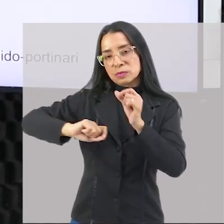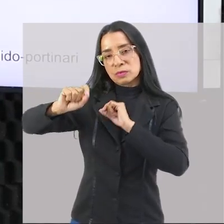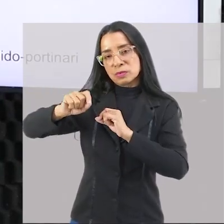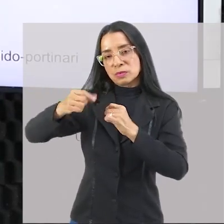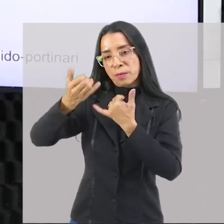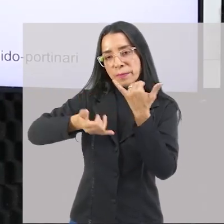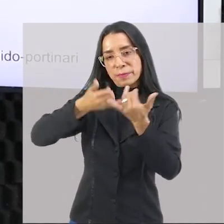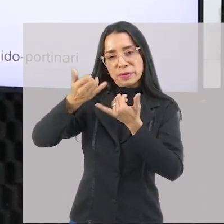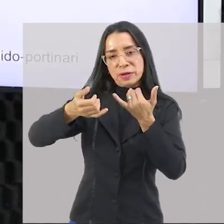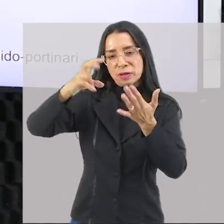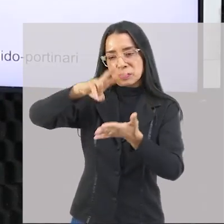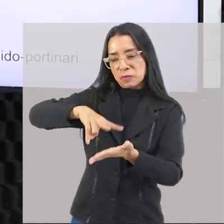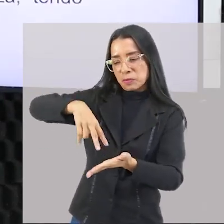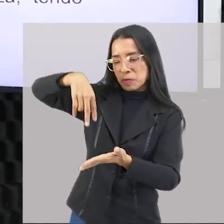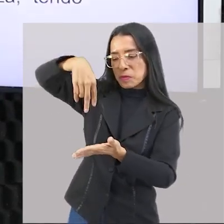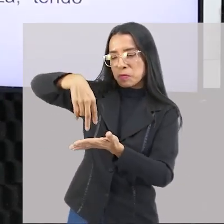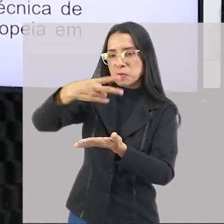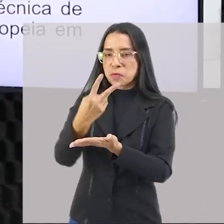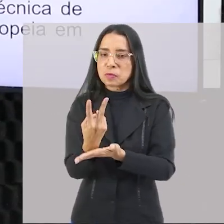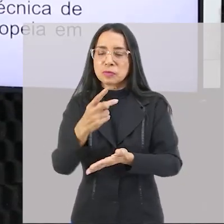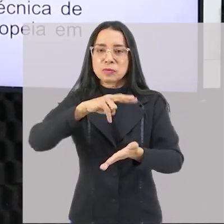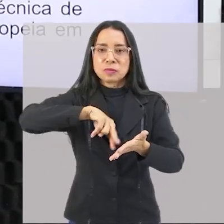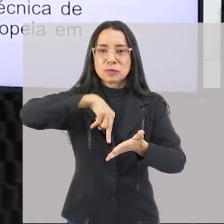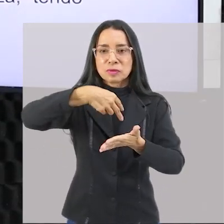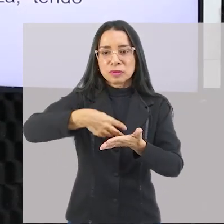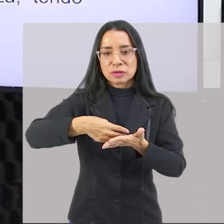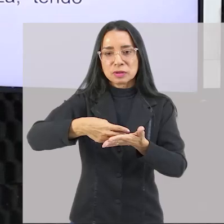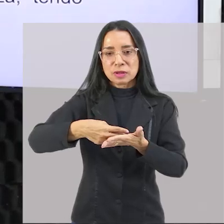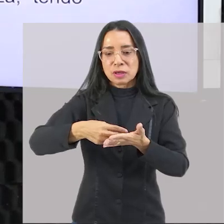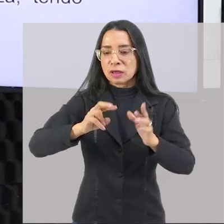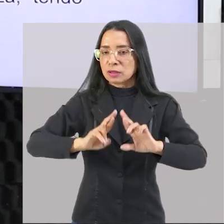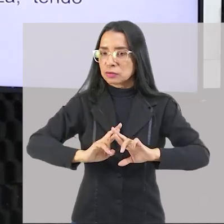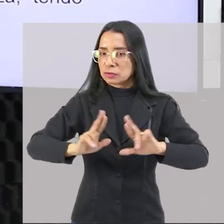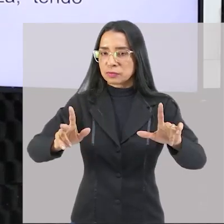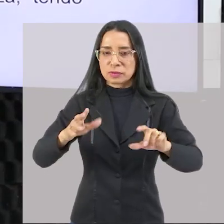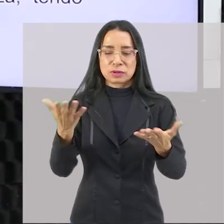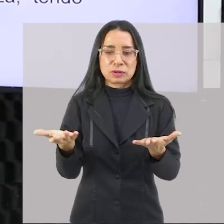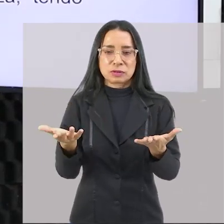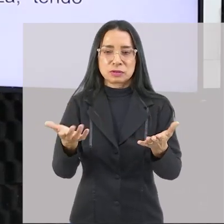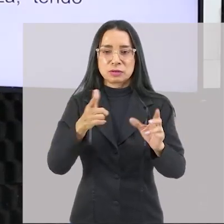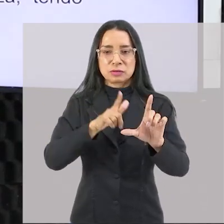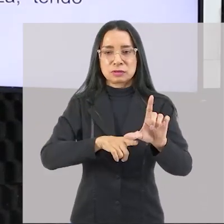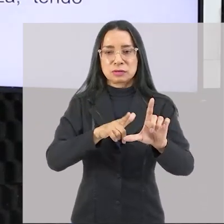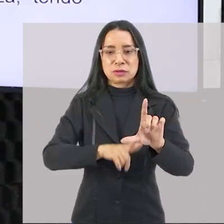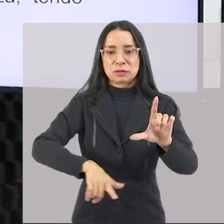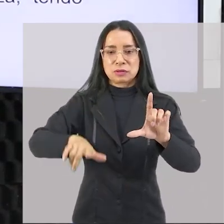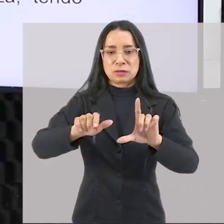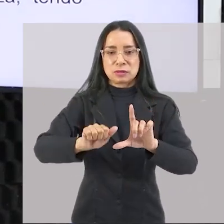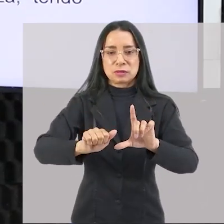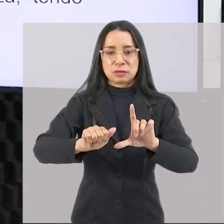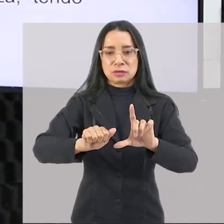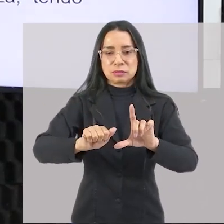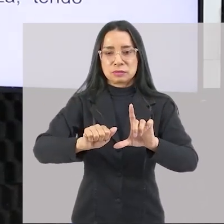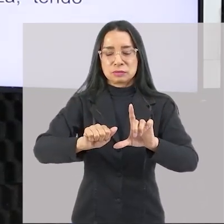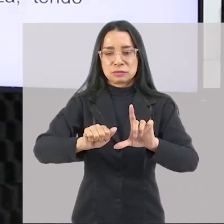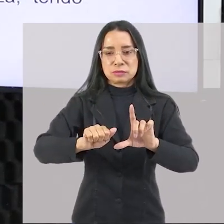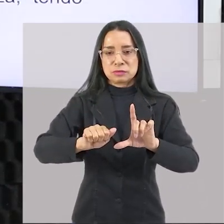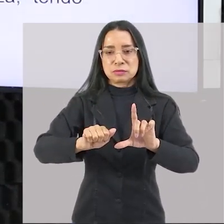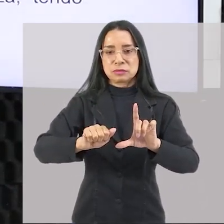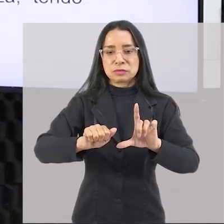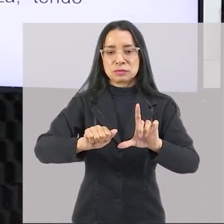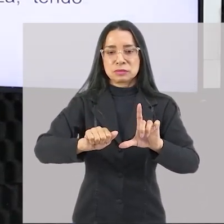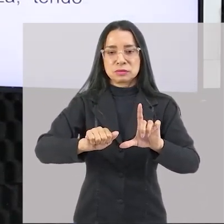estrelinha, é completamente diferente do tradicional. Nesse caso, não vai para onde? Valoriza o folclore brasileiro